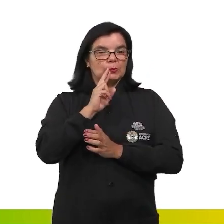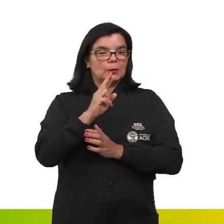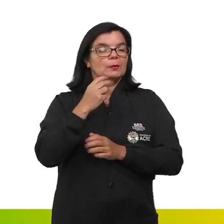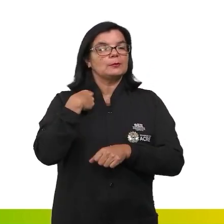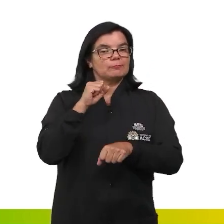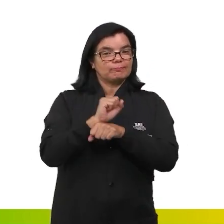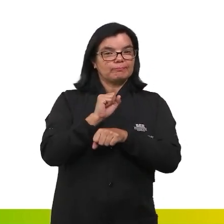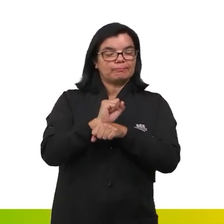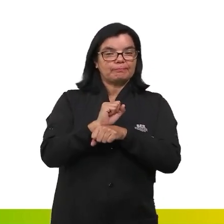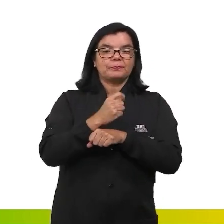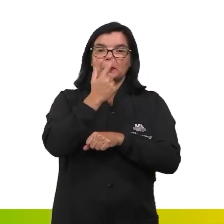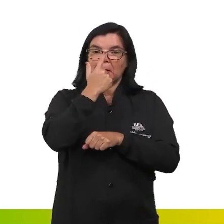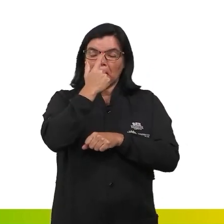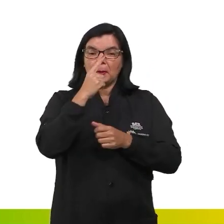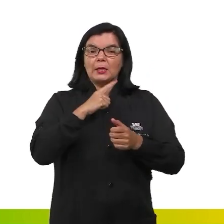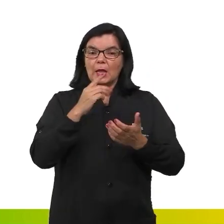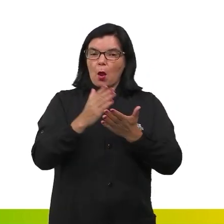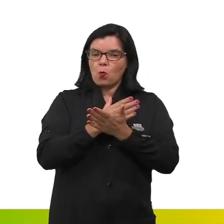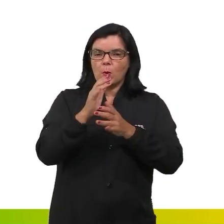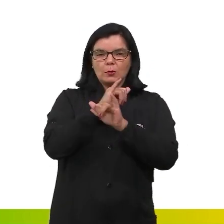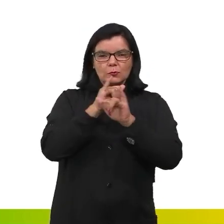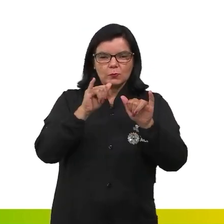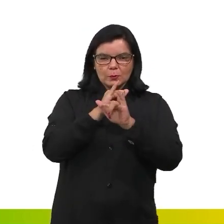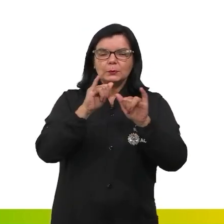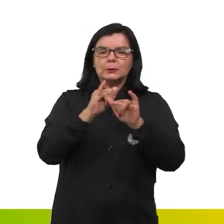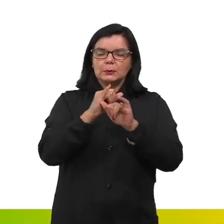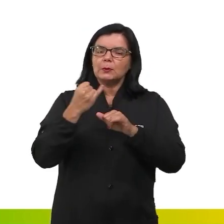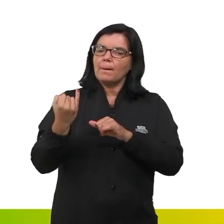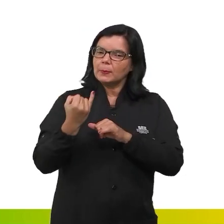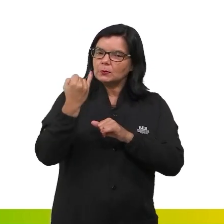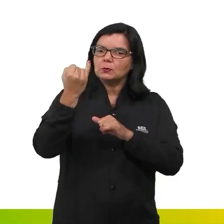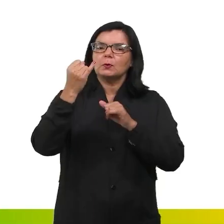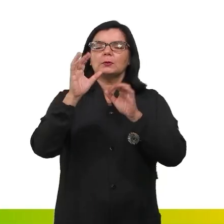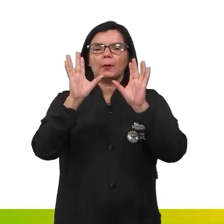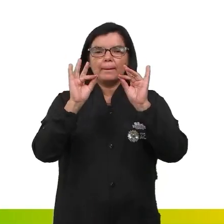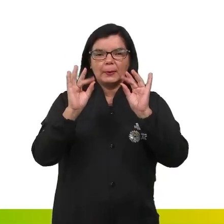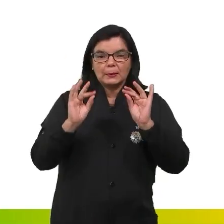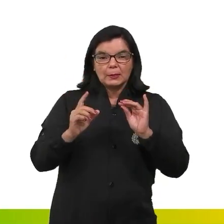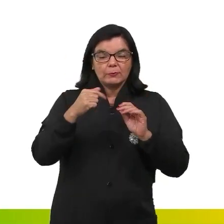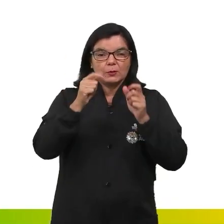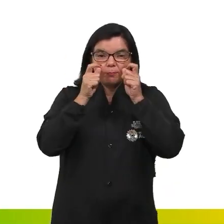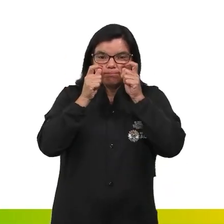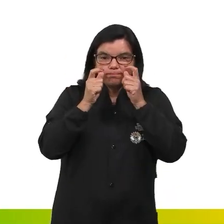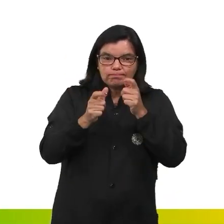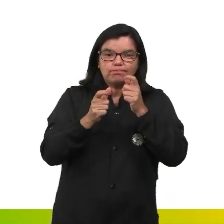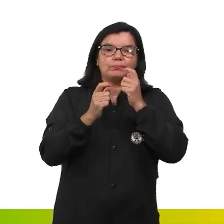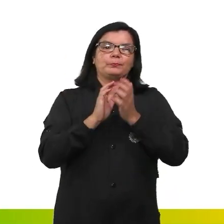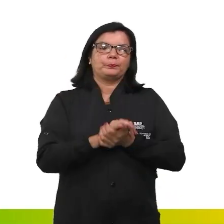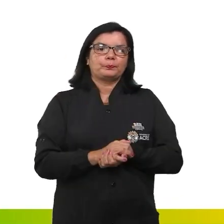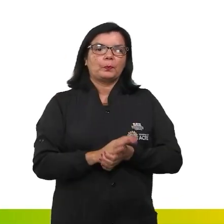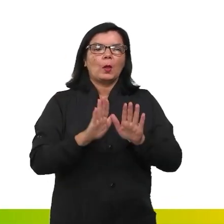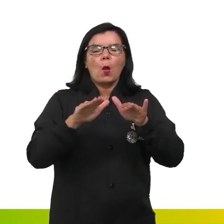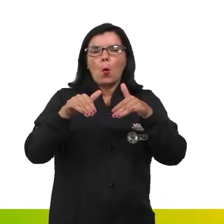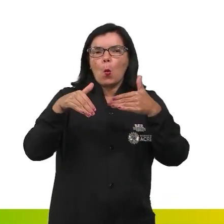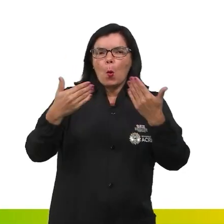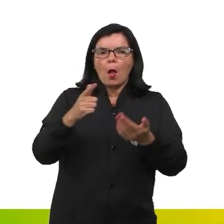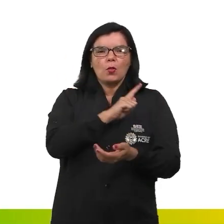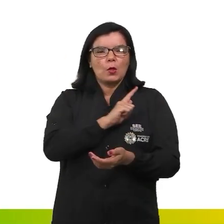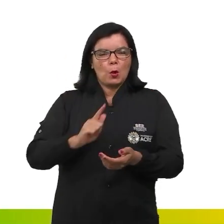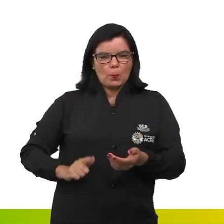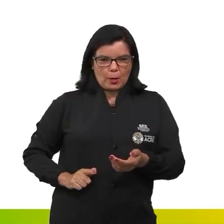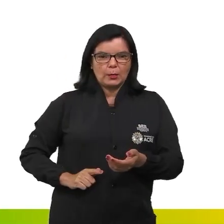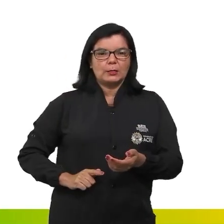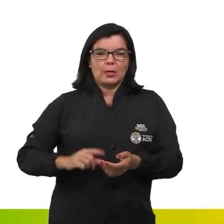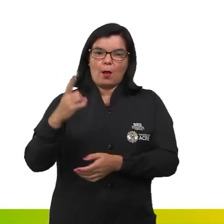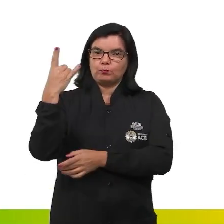tenham feito, né? Porque temos alguns dados aí que são minuciosos e precisos e vocês têm que se atentar. Qual é a forma de governo da